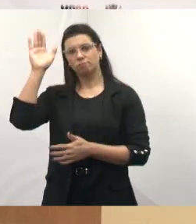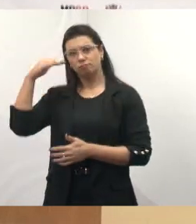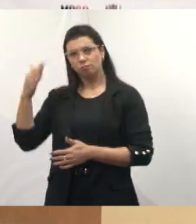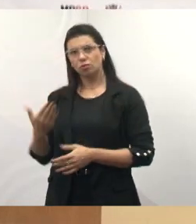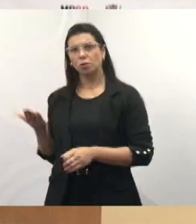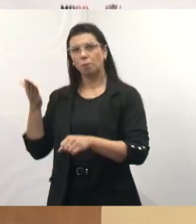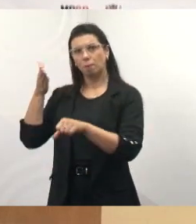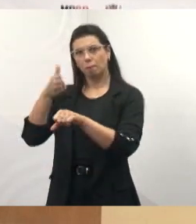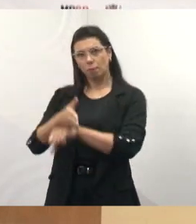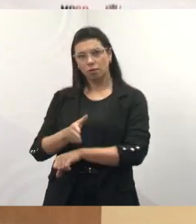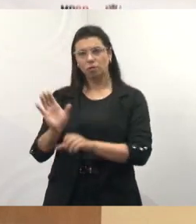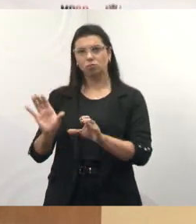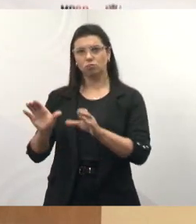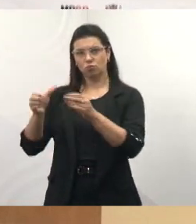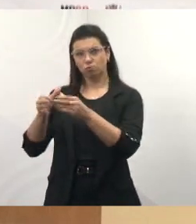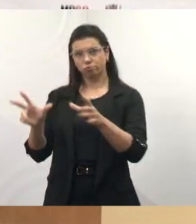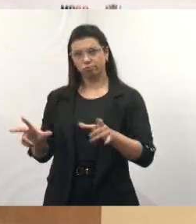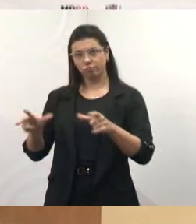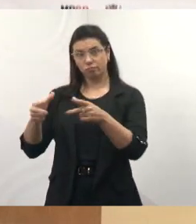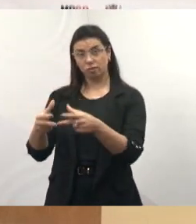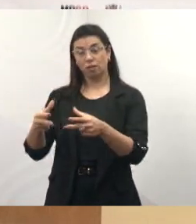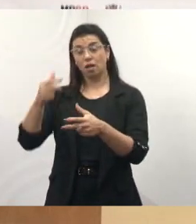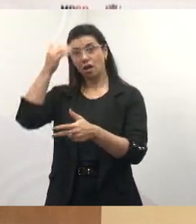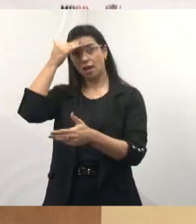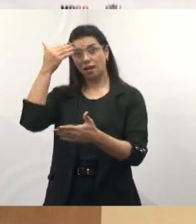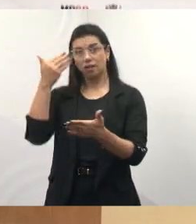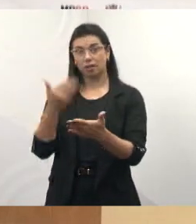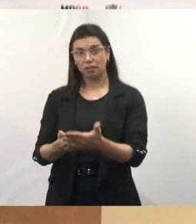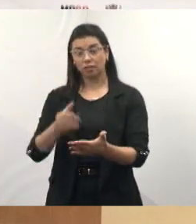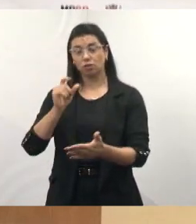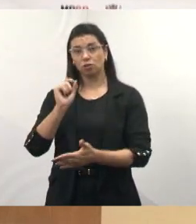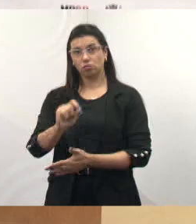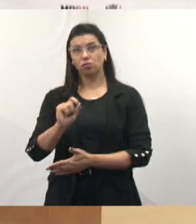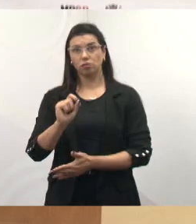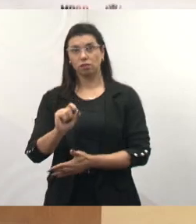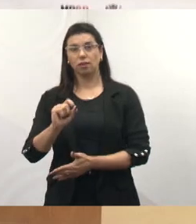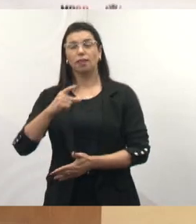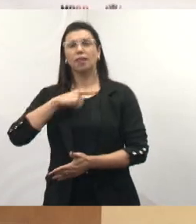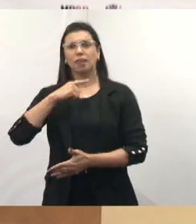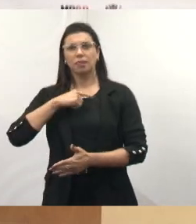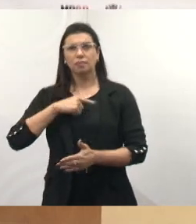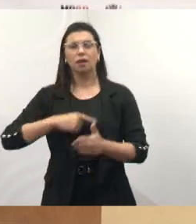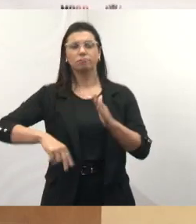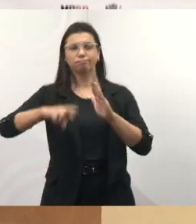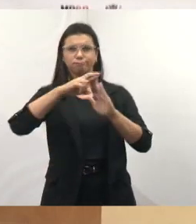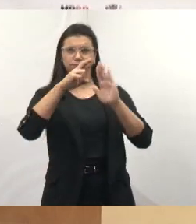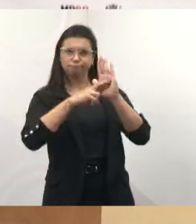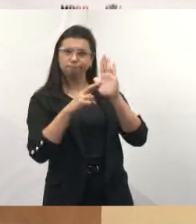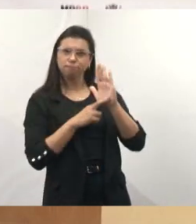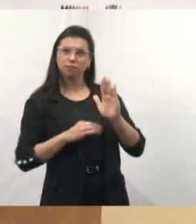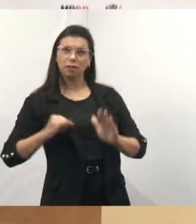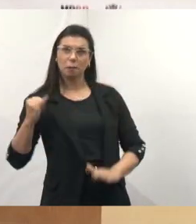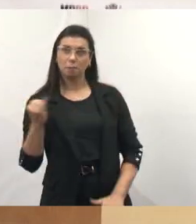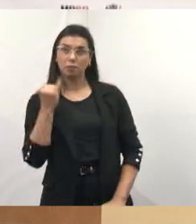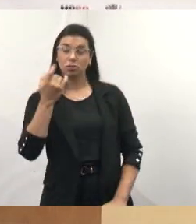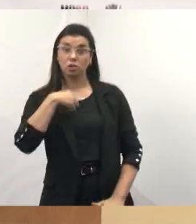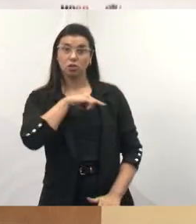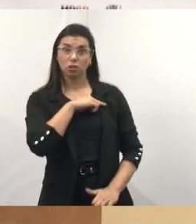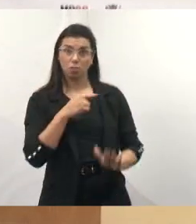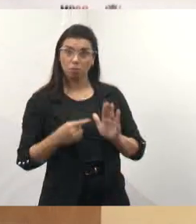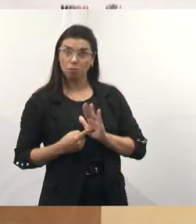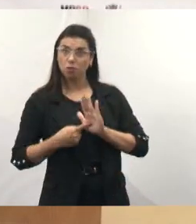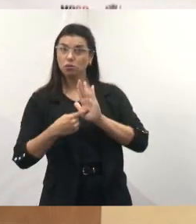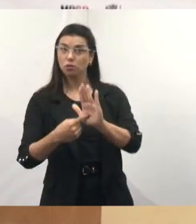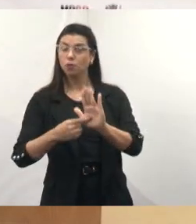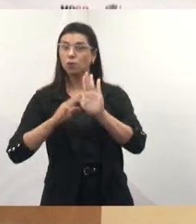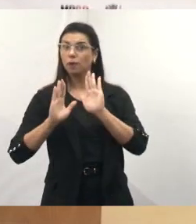em fazer parte deste time e acredito, sabemos que teve os apontamentos aqui importantes, que depois, se você quiser